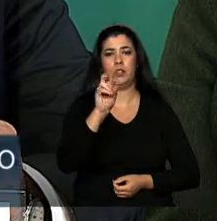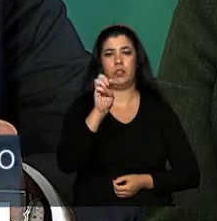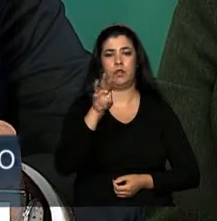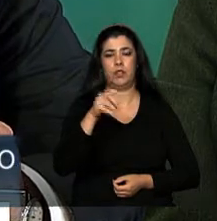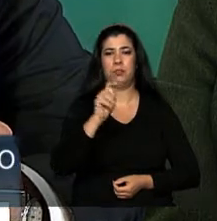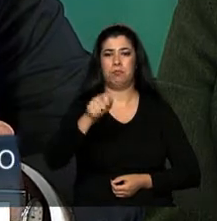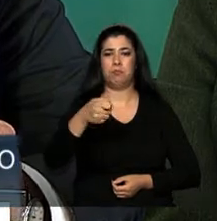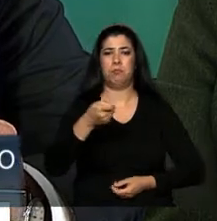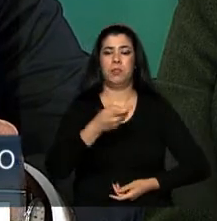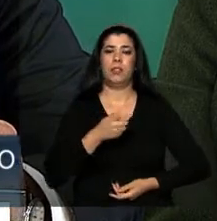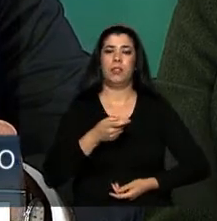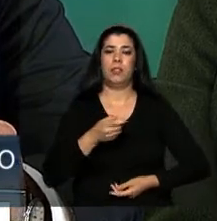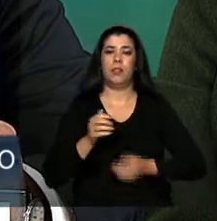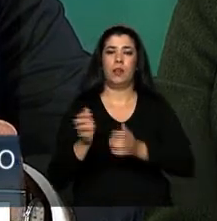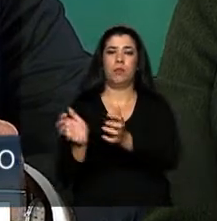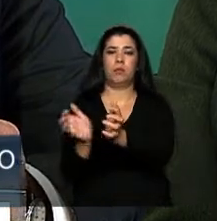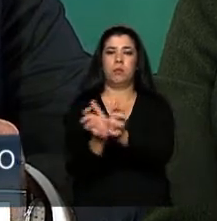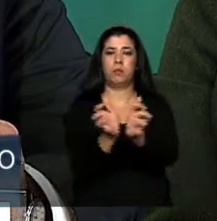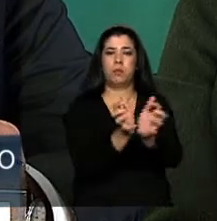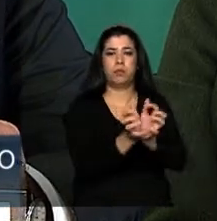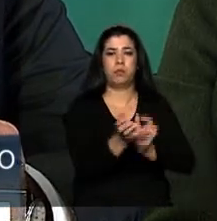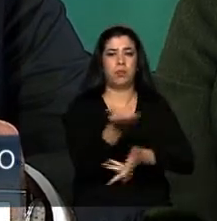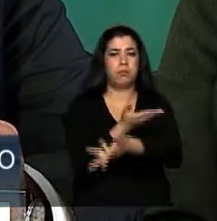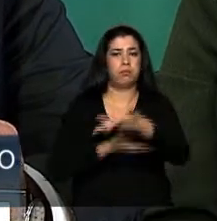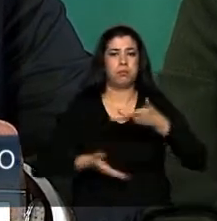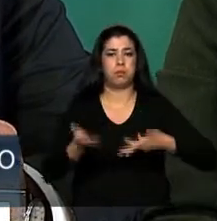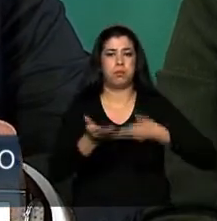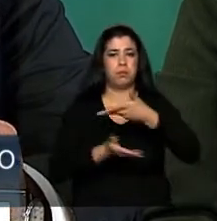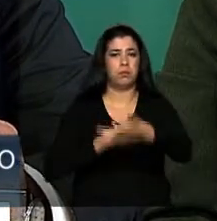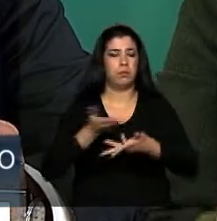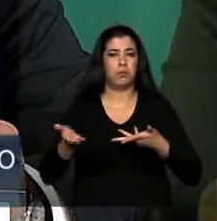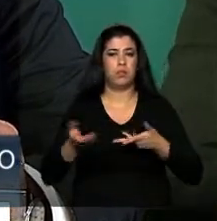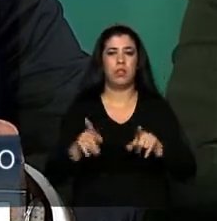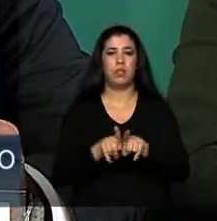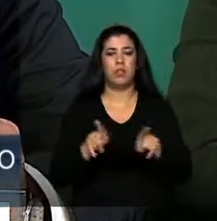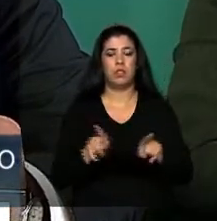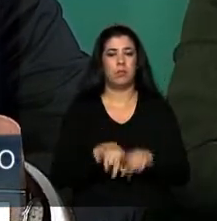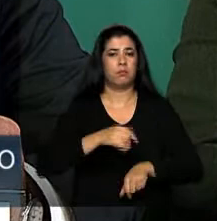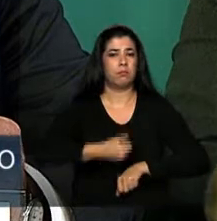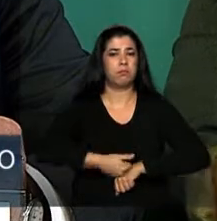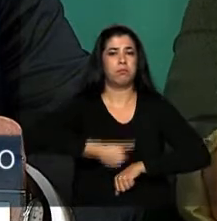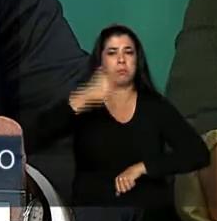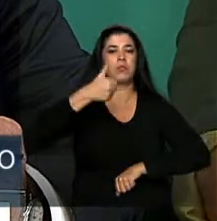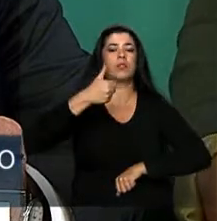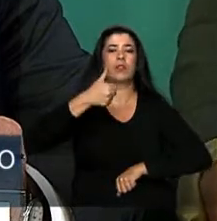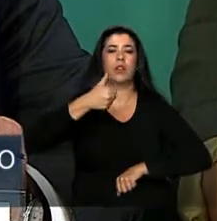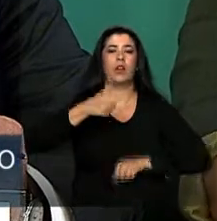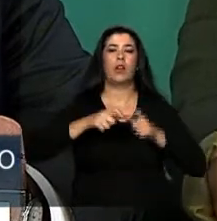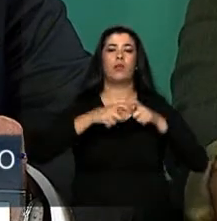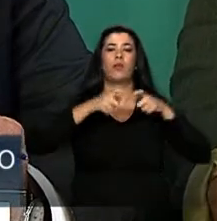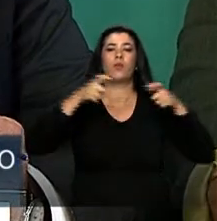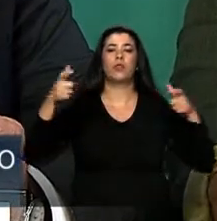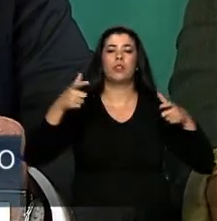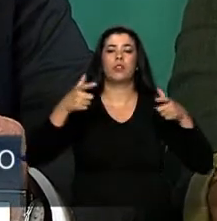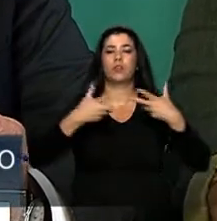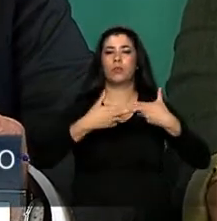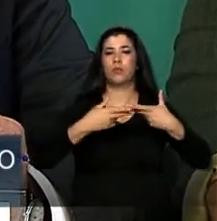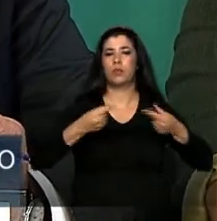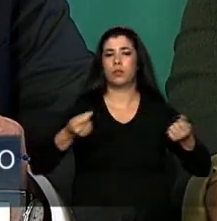importância para uma forma de agregar valor, maximizar os recursos, né? A questão